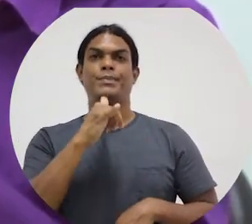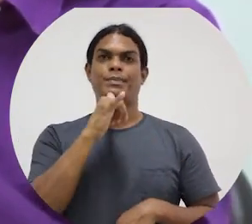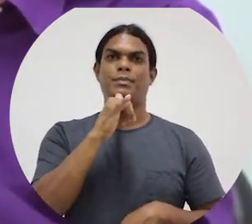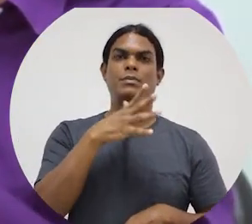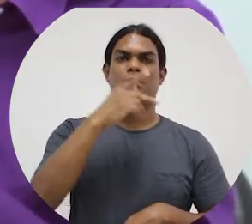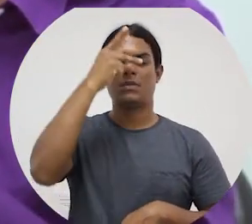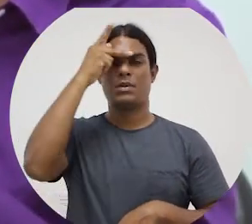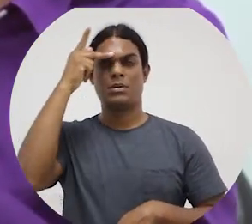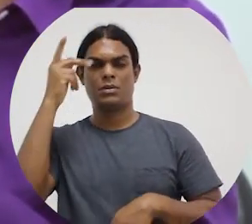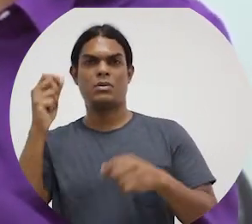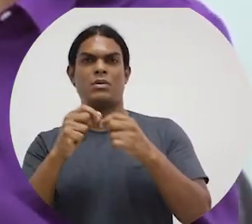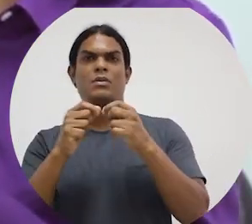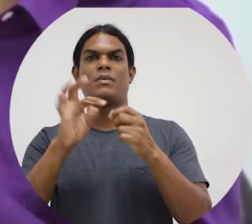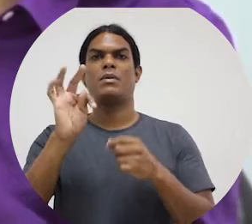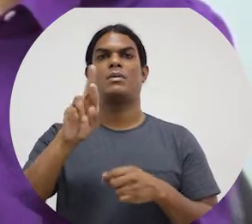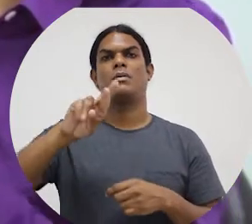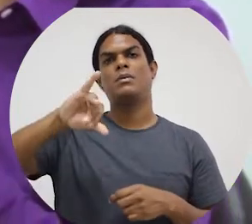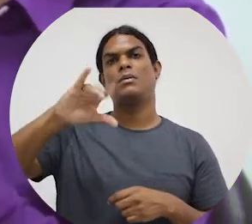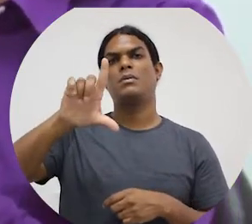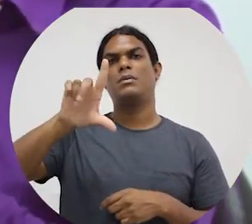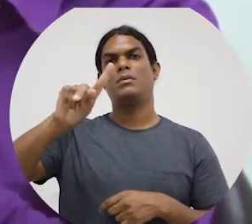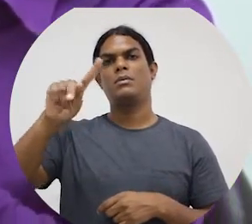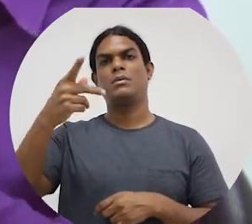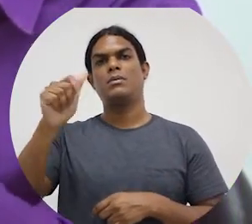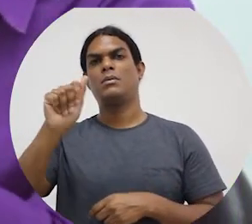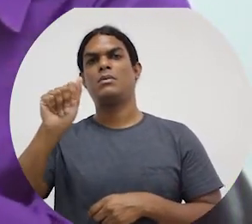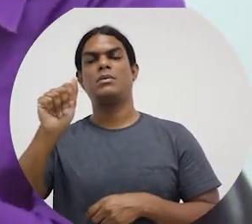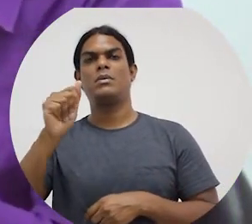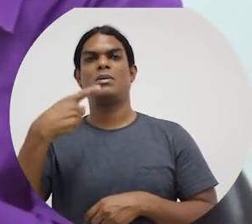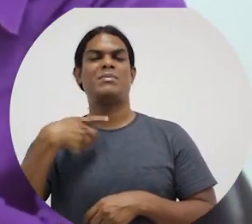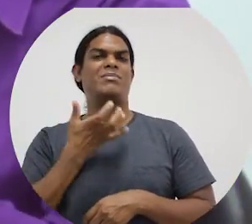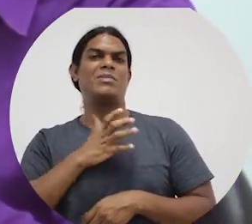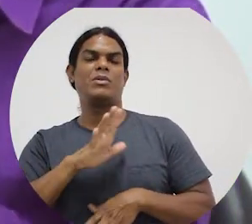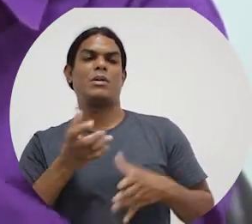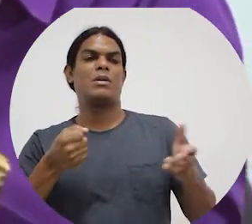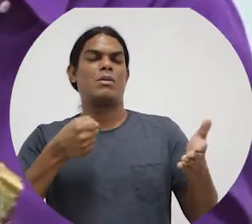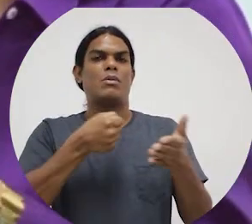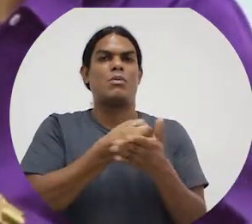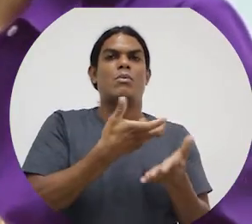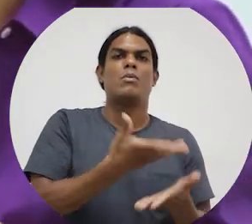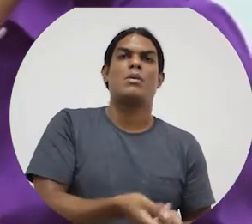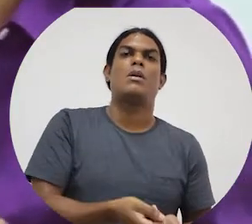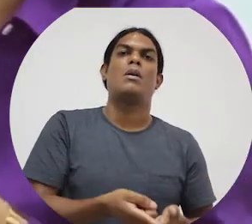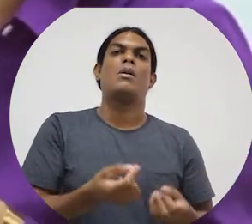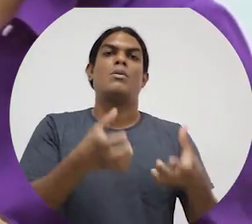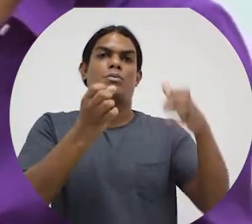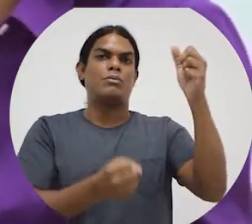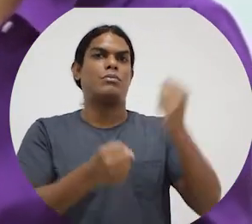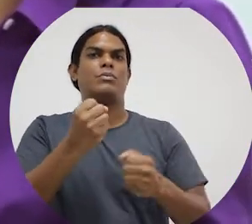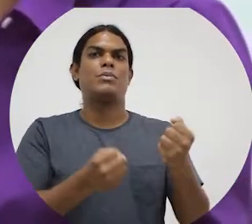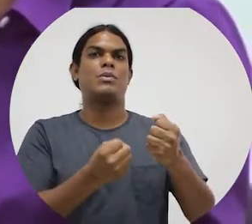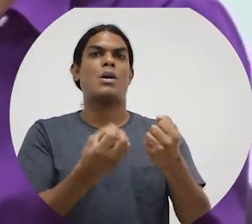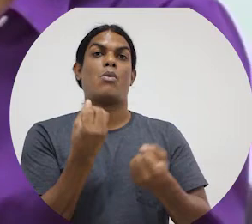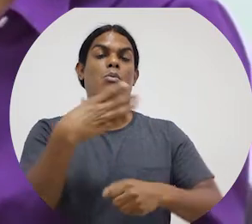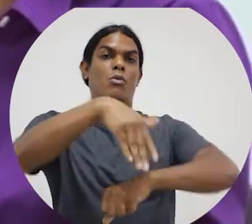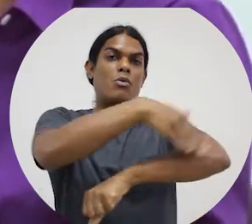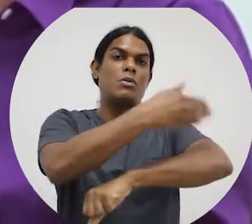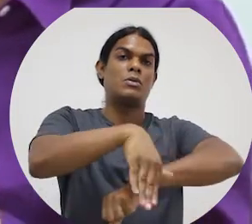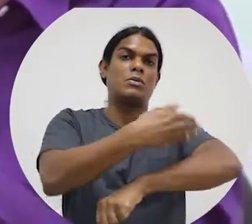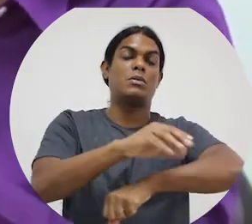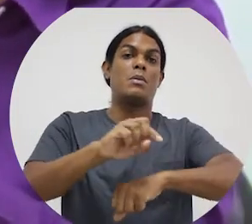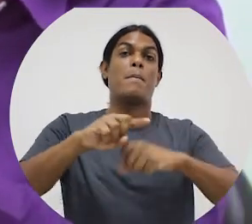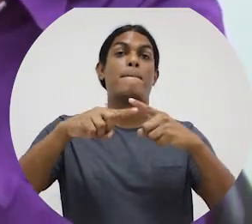trilhas, talvez ela não queira comprar um carro que seja muito bom na estrada, mas sim um carro específico para fazer